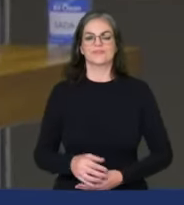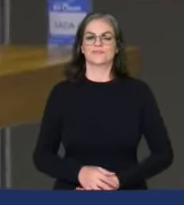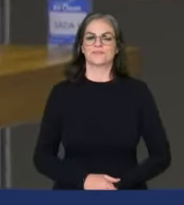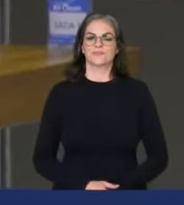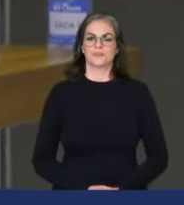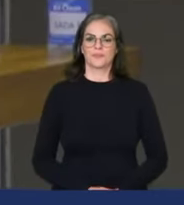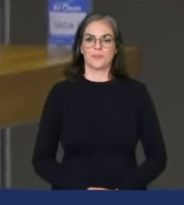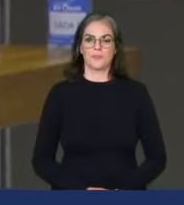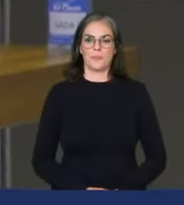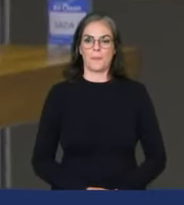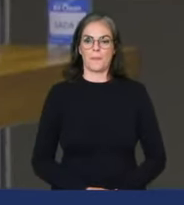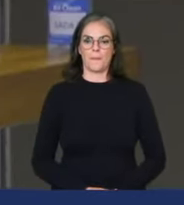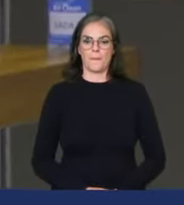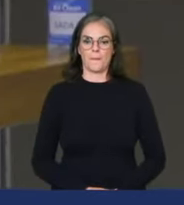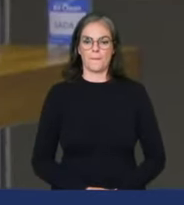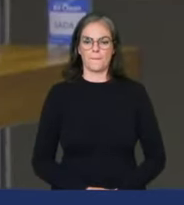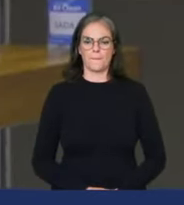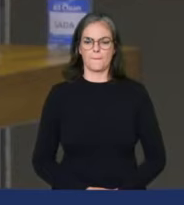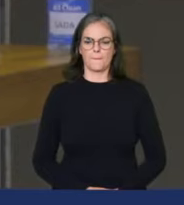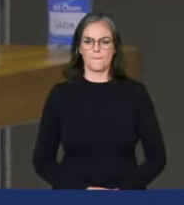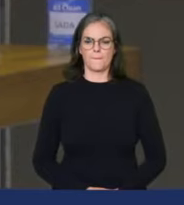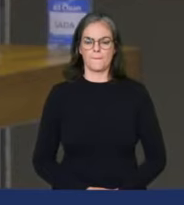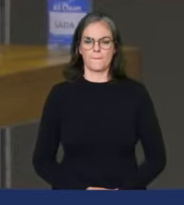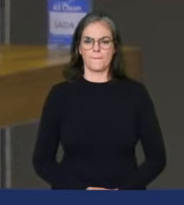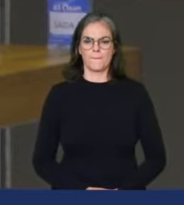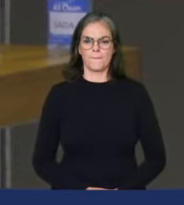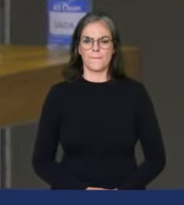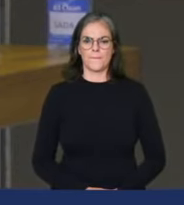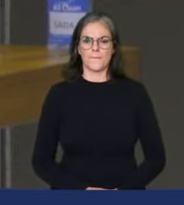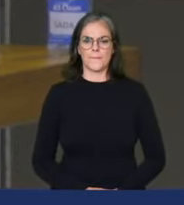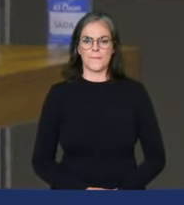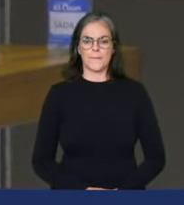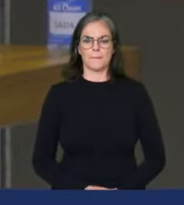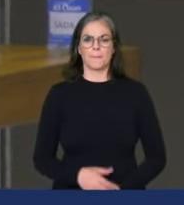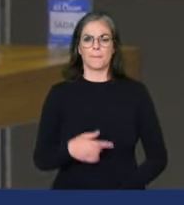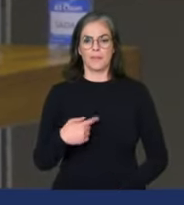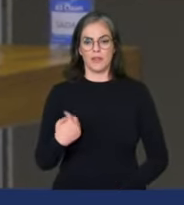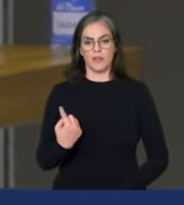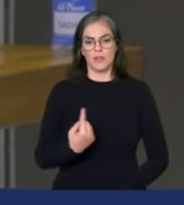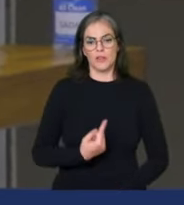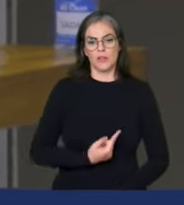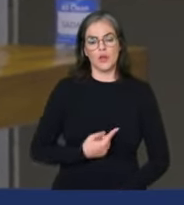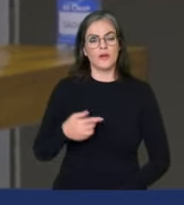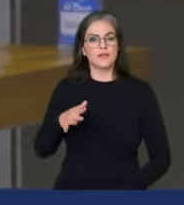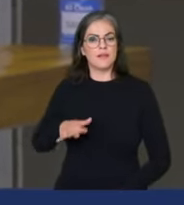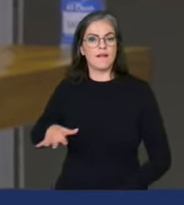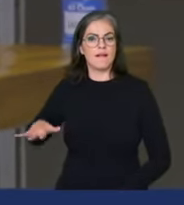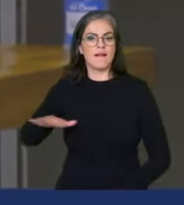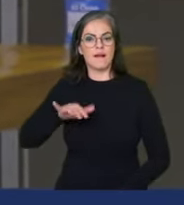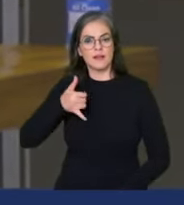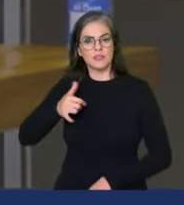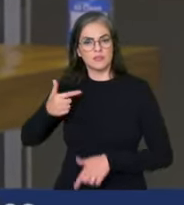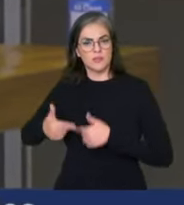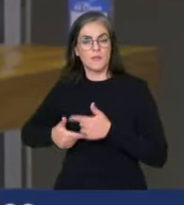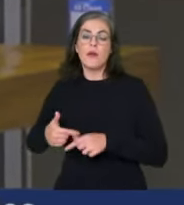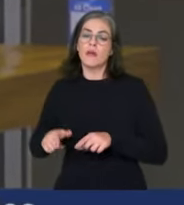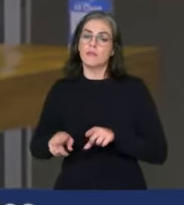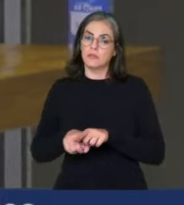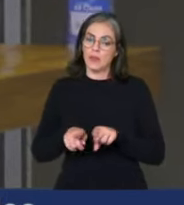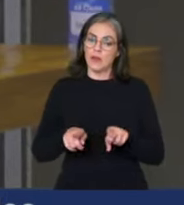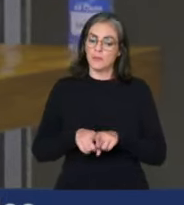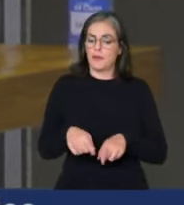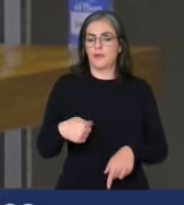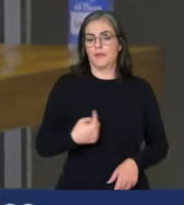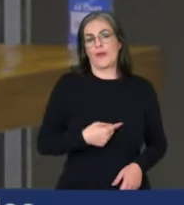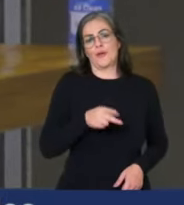Para nós, eletricitários, na verdade trabalhadores do setor energético e consumidores de energia, de